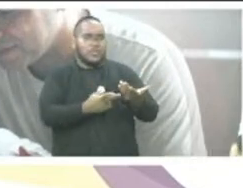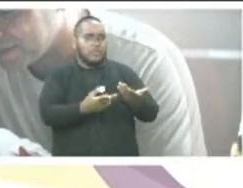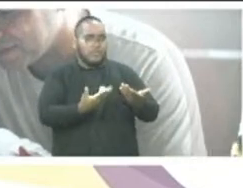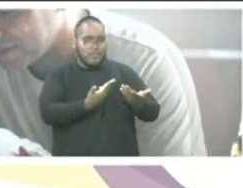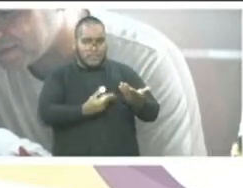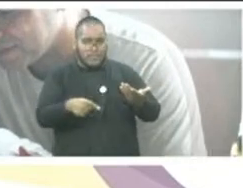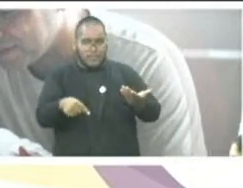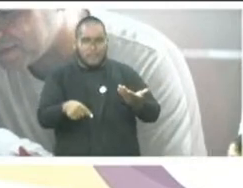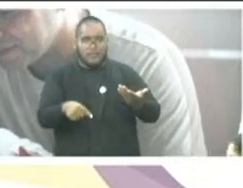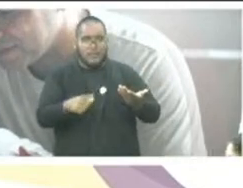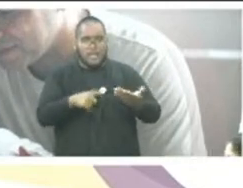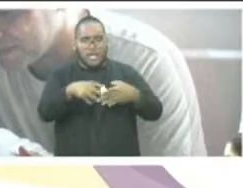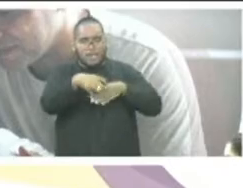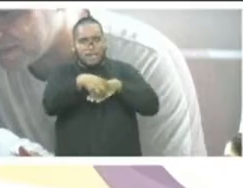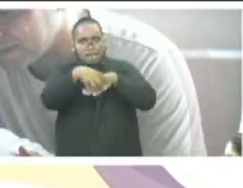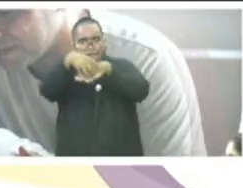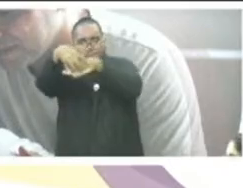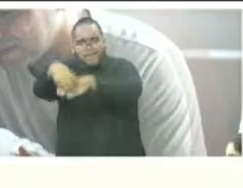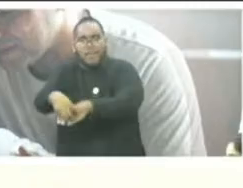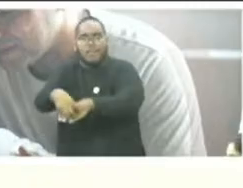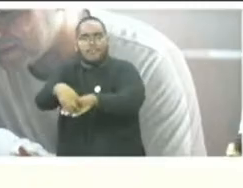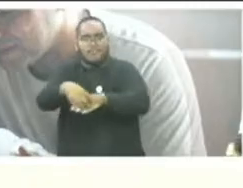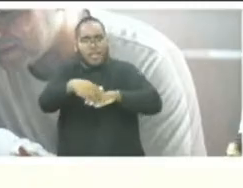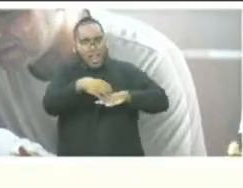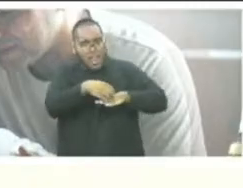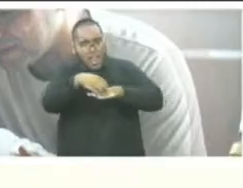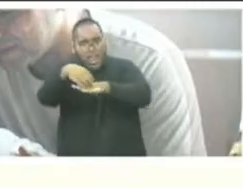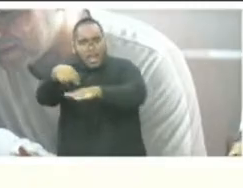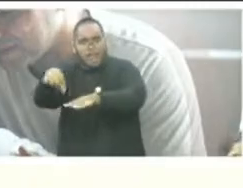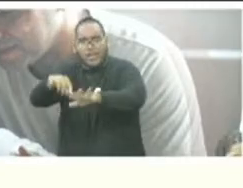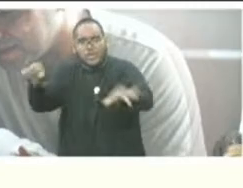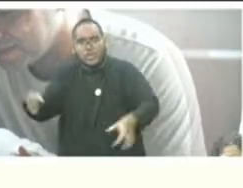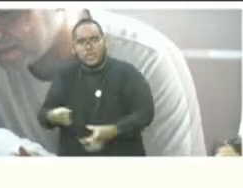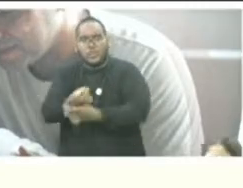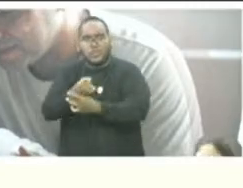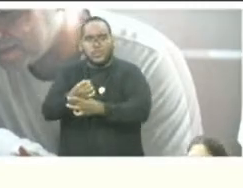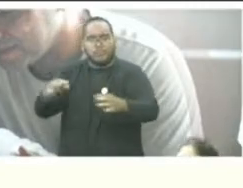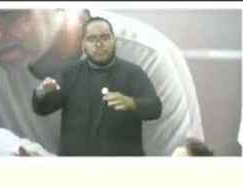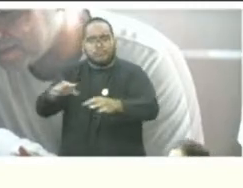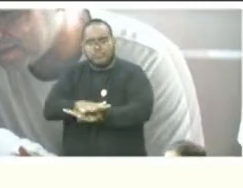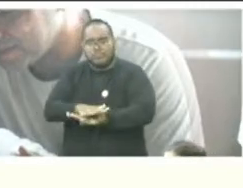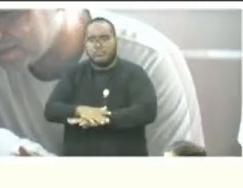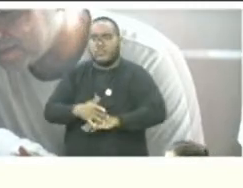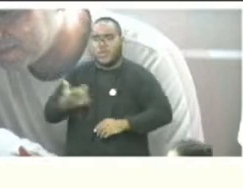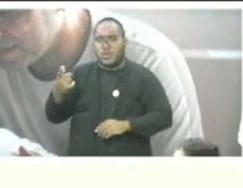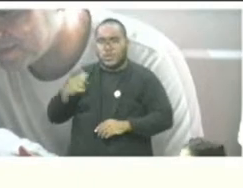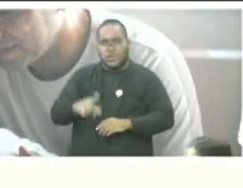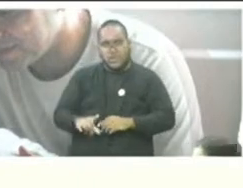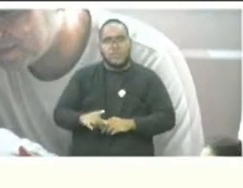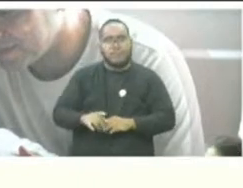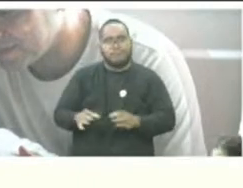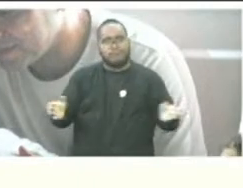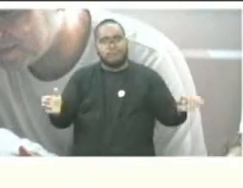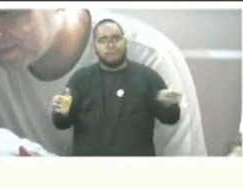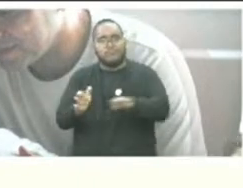um transporte seguro e adequado e conseguir chegar no próximo estabelecimento de saúde que vai